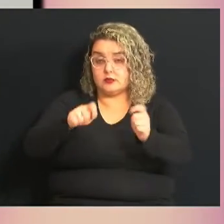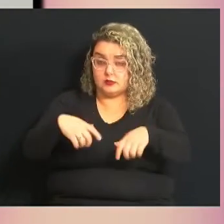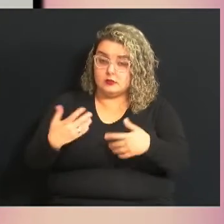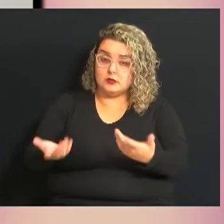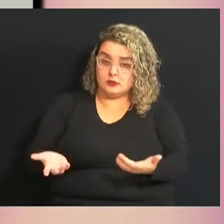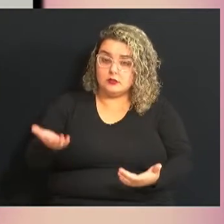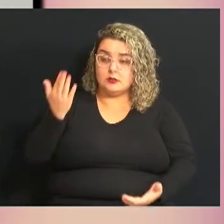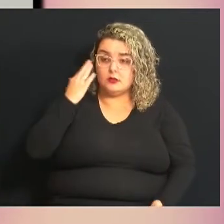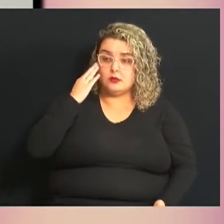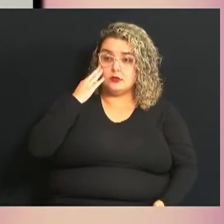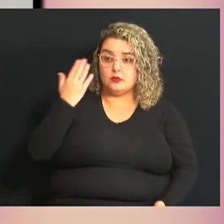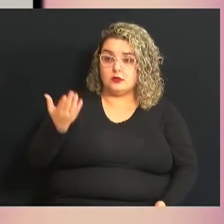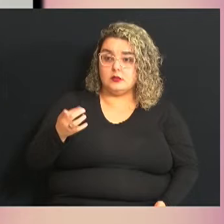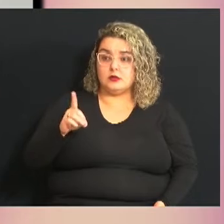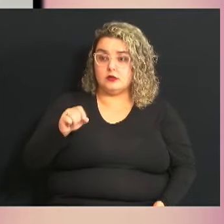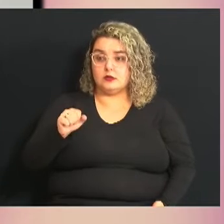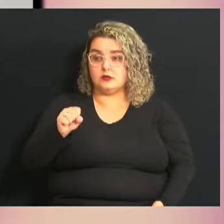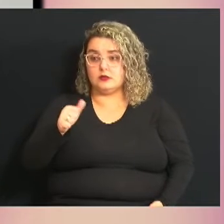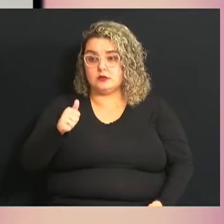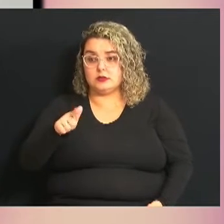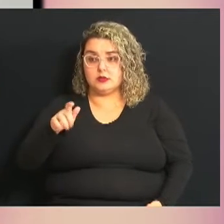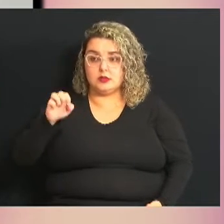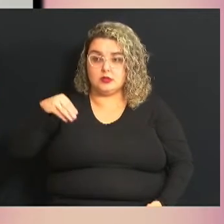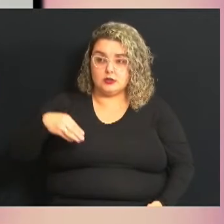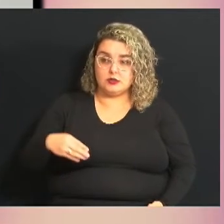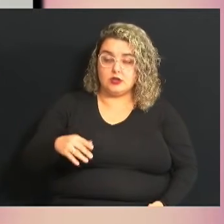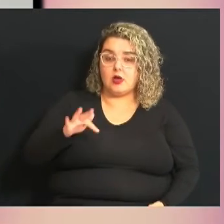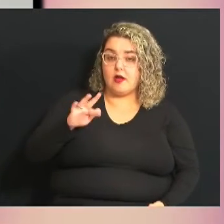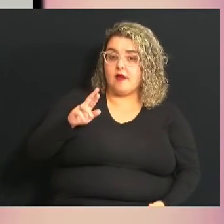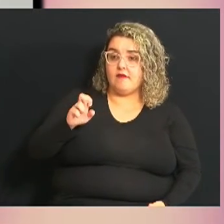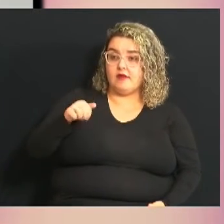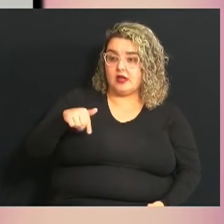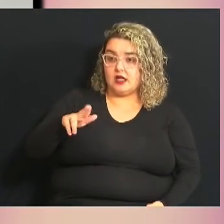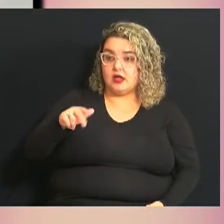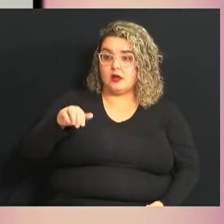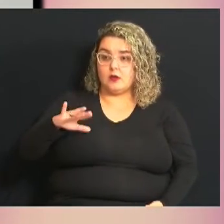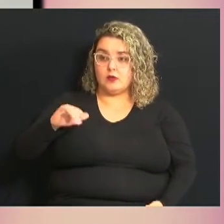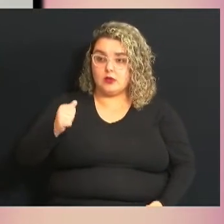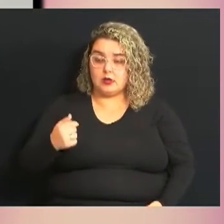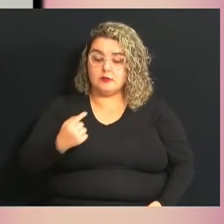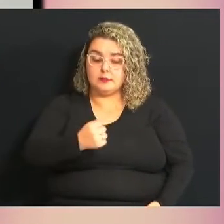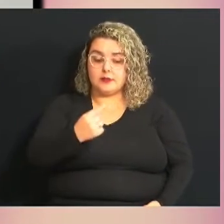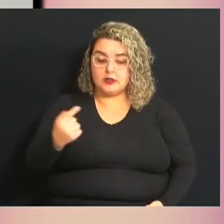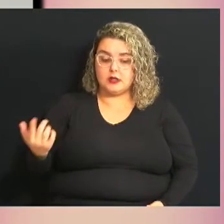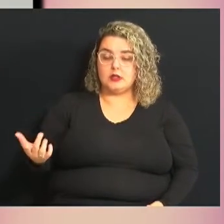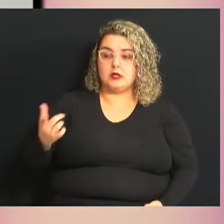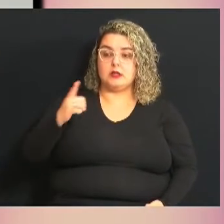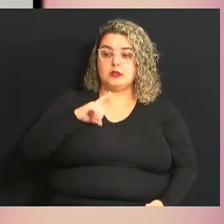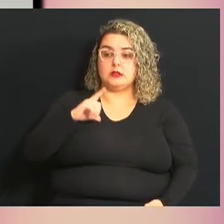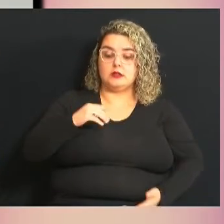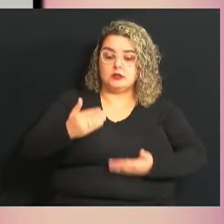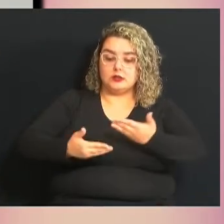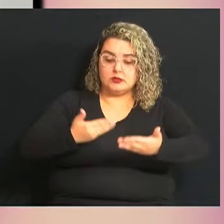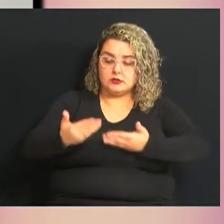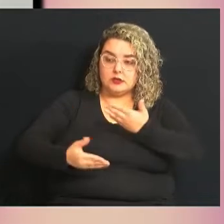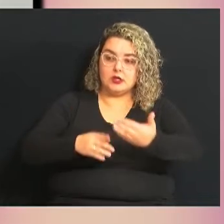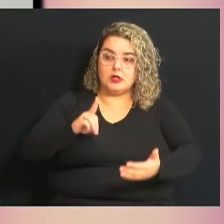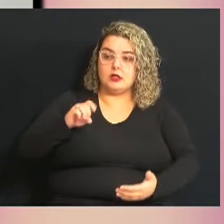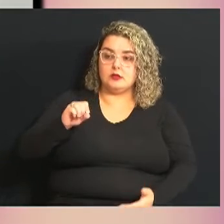saber a dosagem, a frequência para cada caso, né? Você tem dentro do tratamento